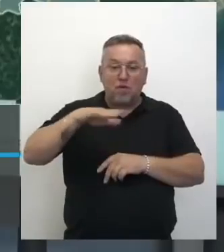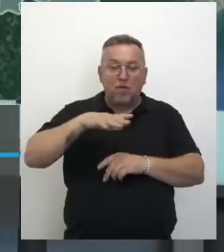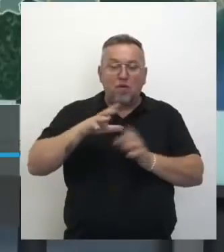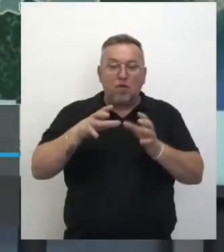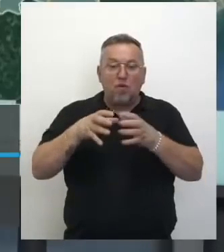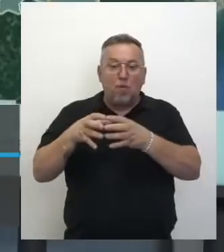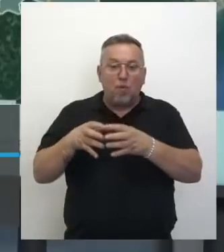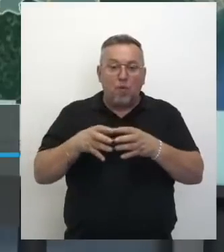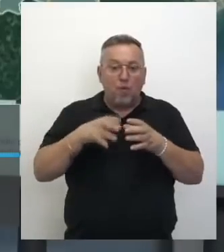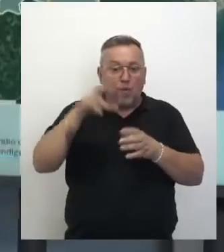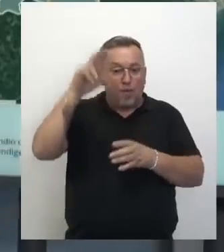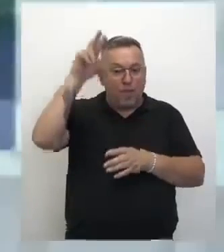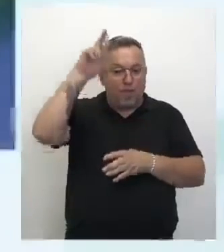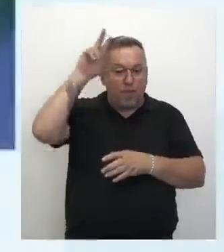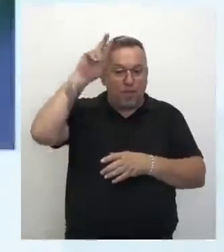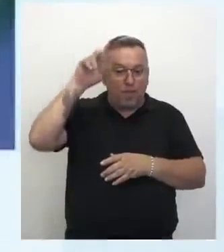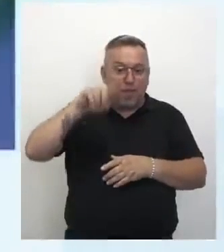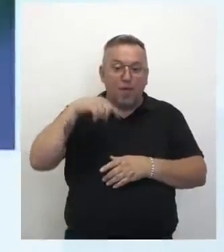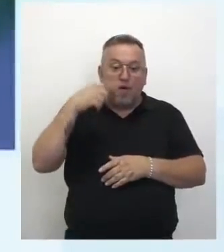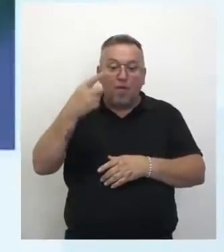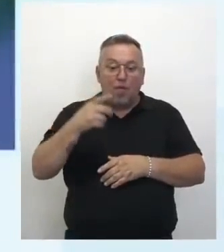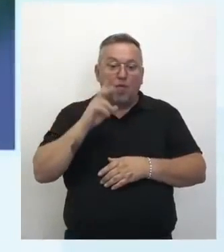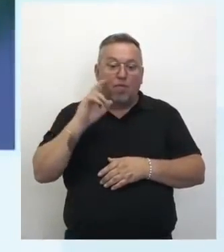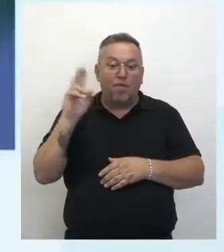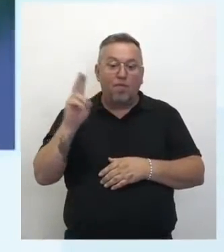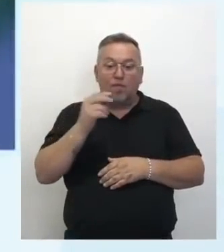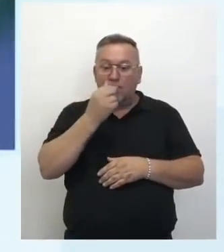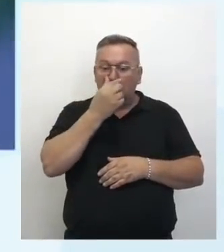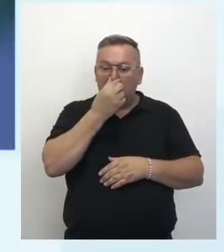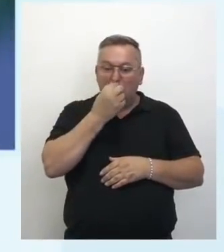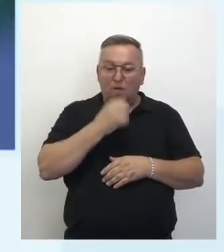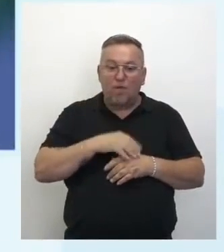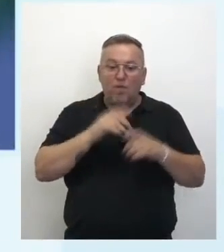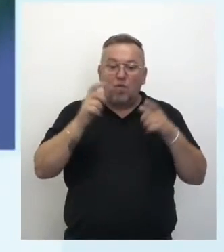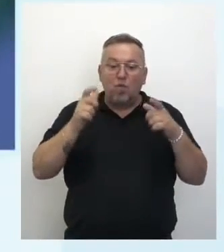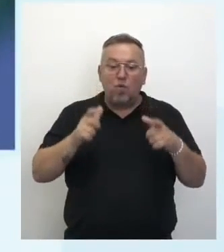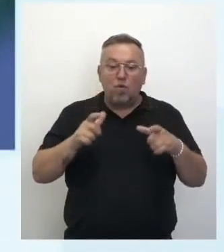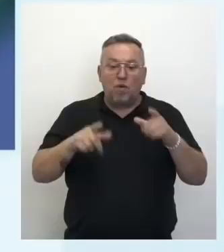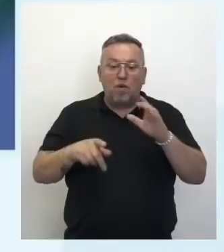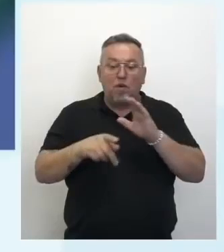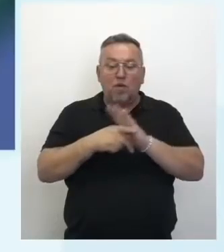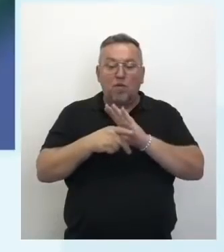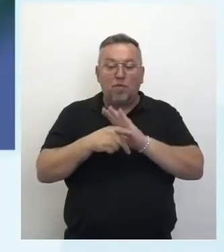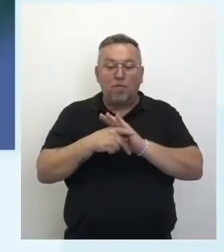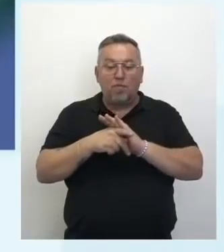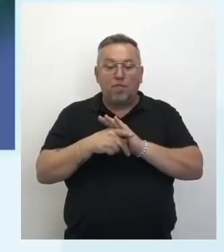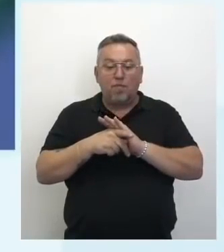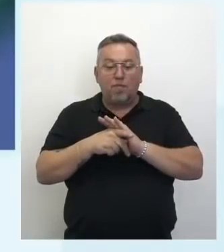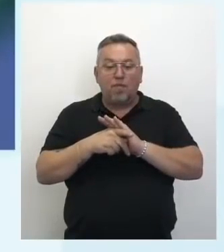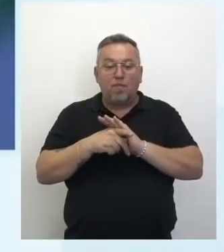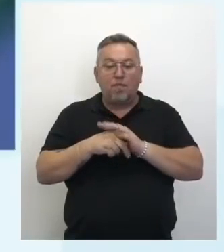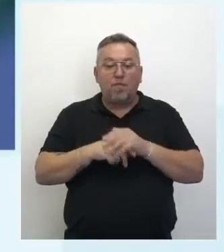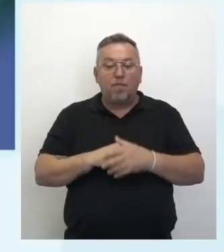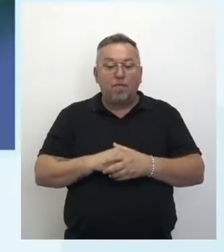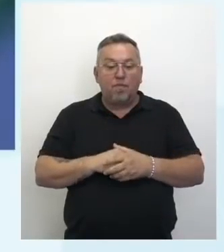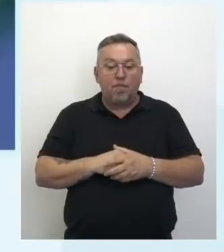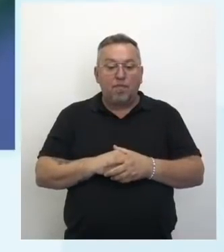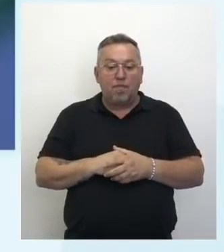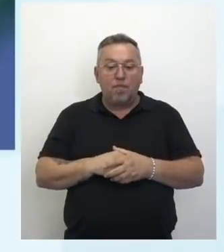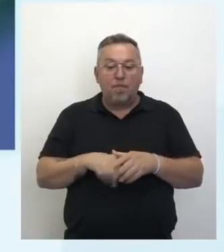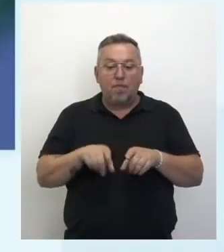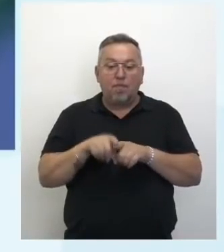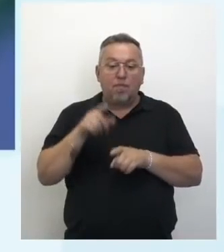tribos indígenas, né? Na próxima tela, a gente vai ver a localidade aí, né, através desta imagem, né, e nós estamos